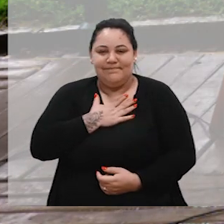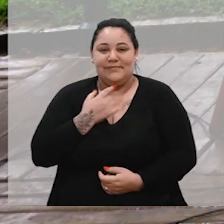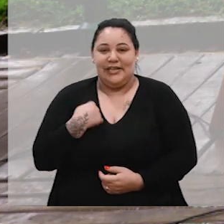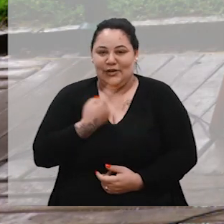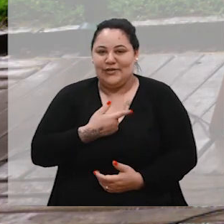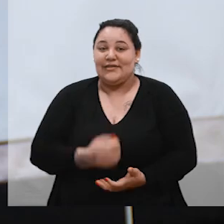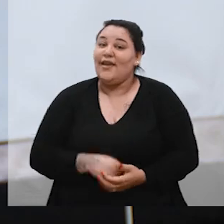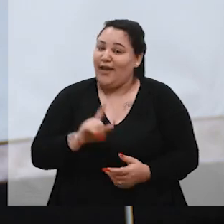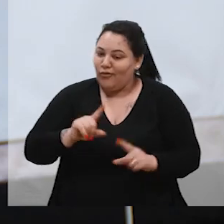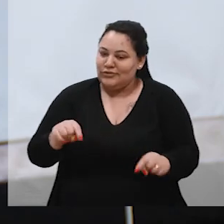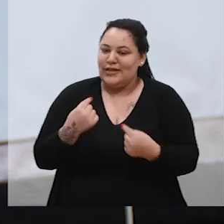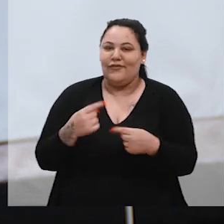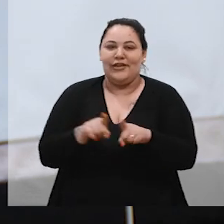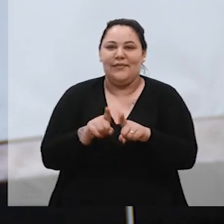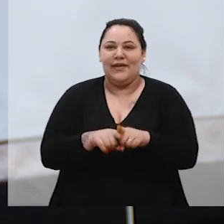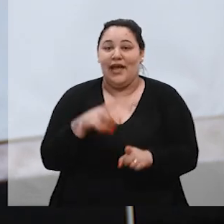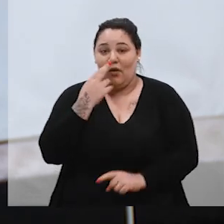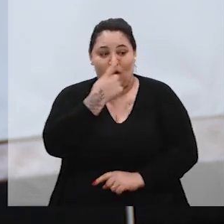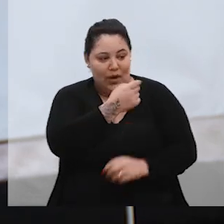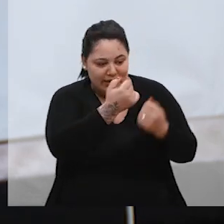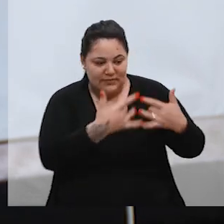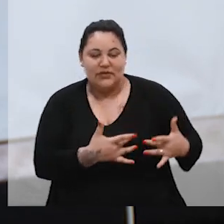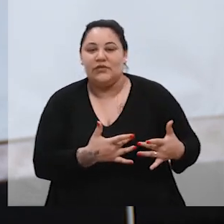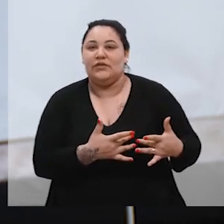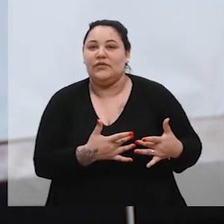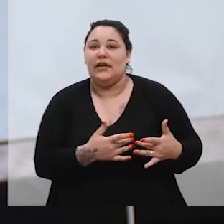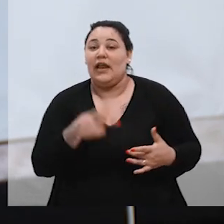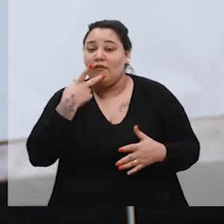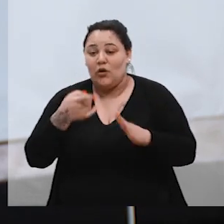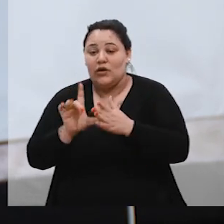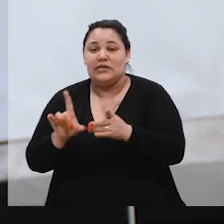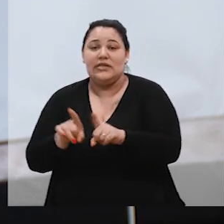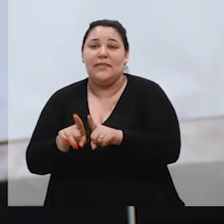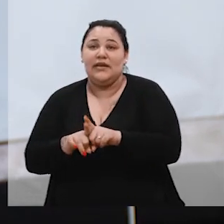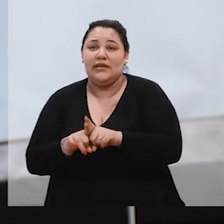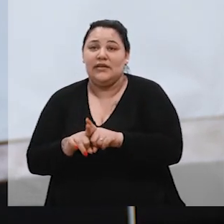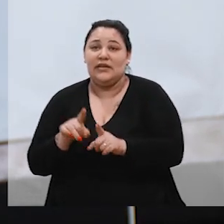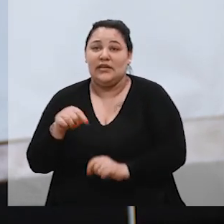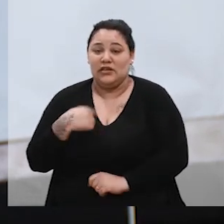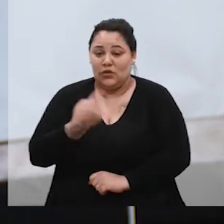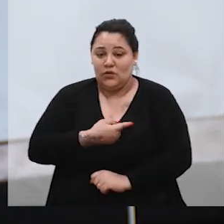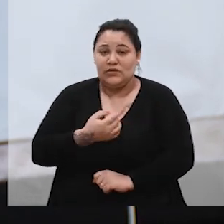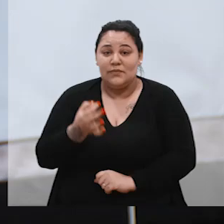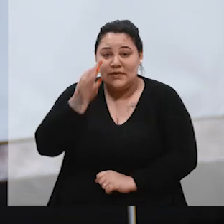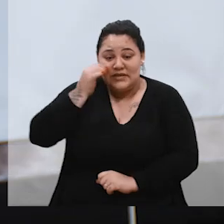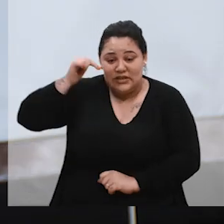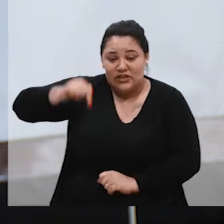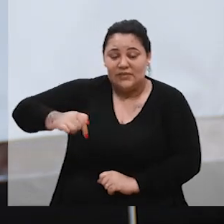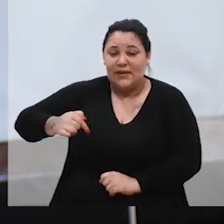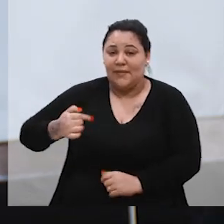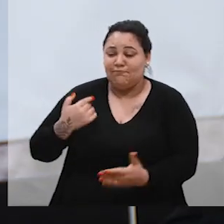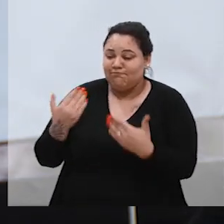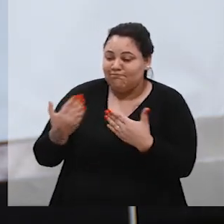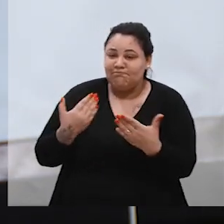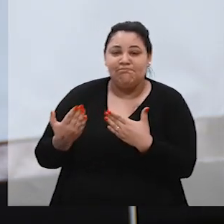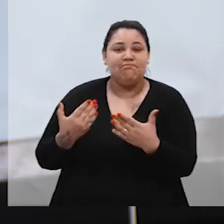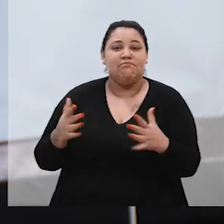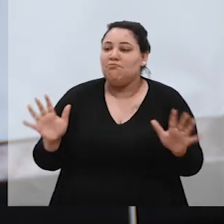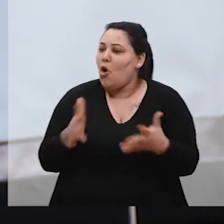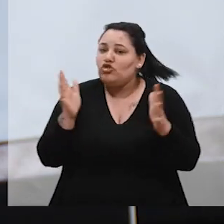é desafiador. Acho que é o que a Regiane está falando, ela já falou anteriormente, que estamos aqui para sermos mediadores,